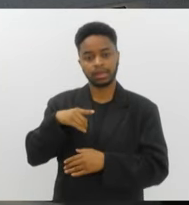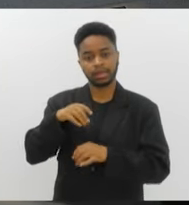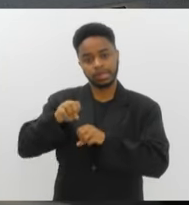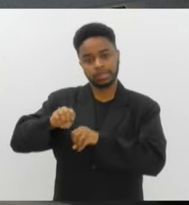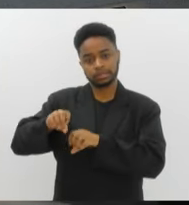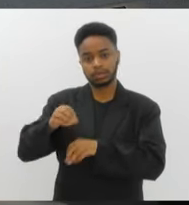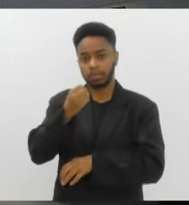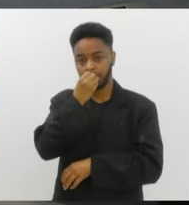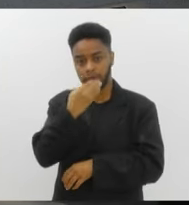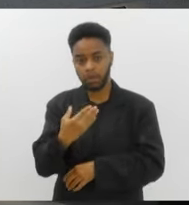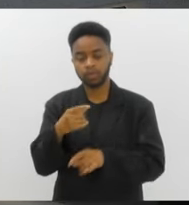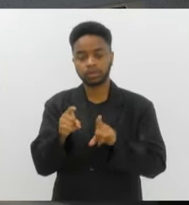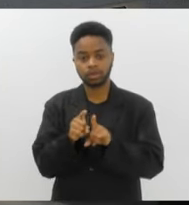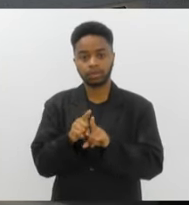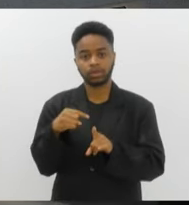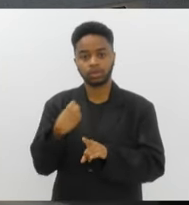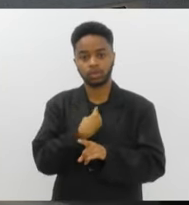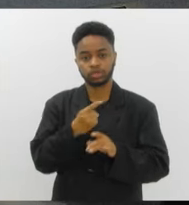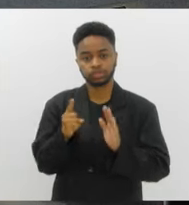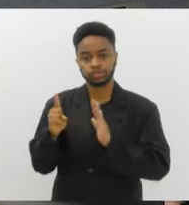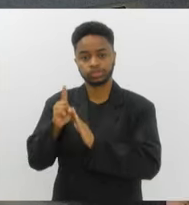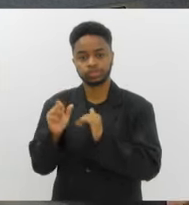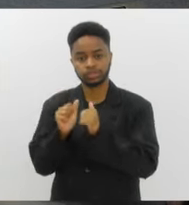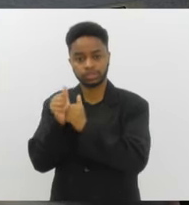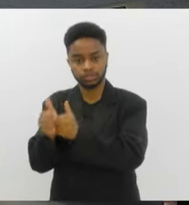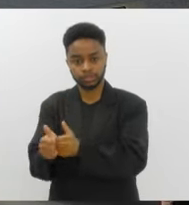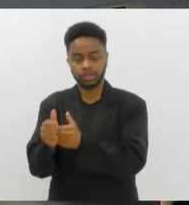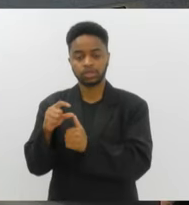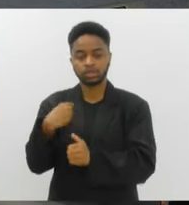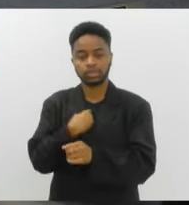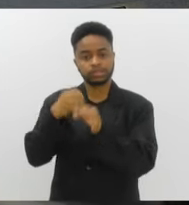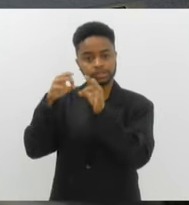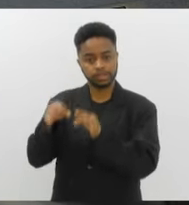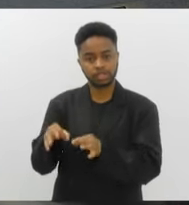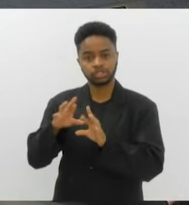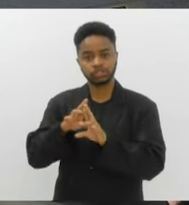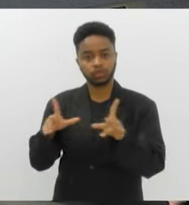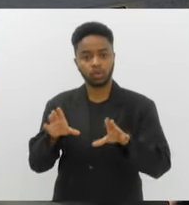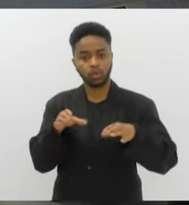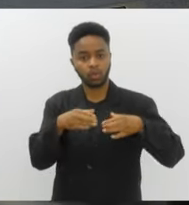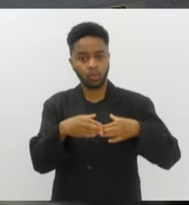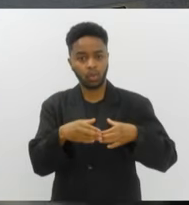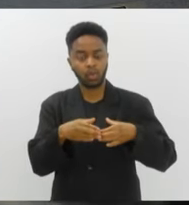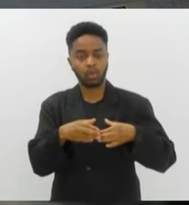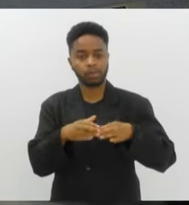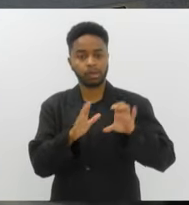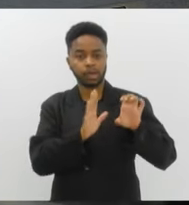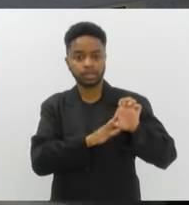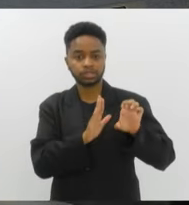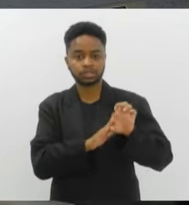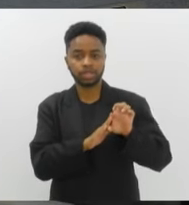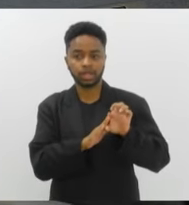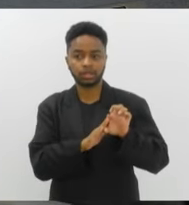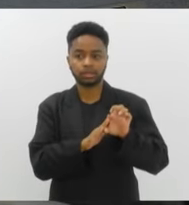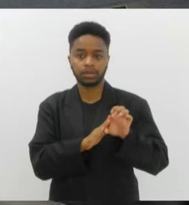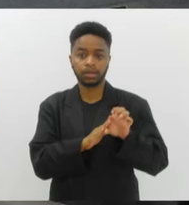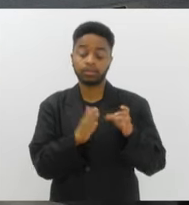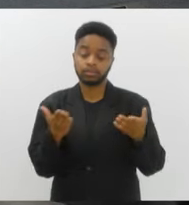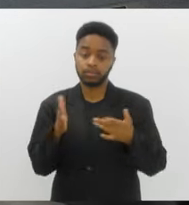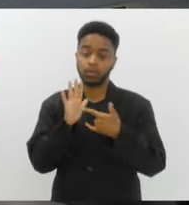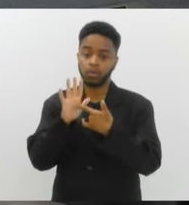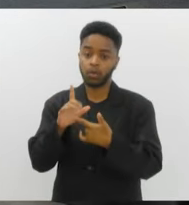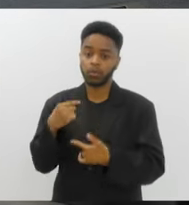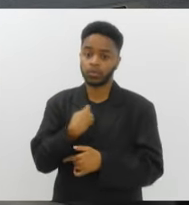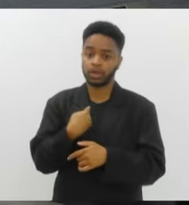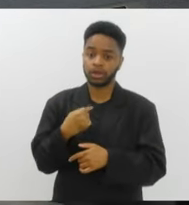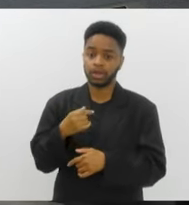tivemos boas criações e somos de direita. Somos direitos. Diferente dessa turma nojenta, nefasta da esquerda, mostrar que nossas criações foram boas.